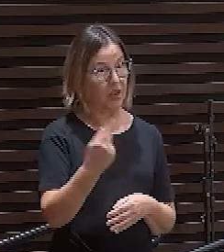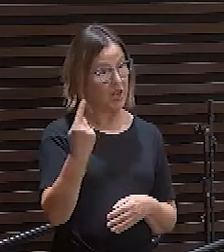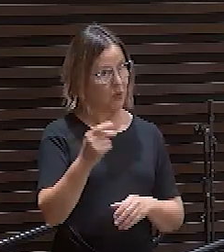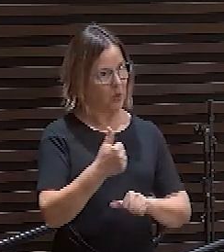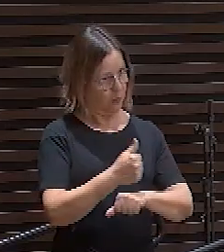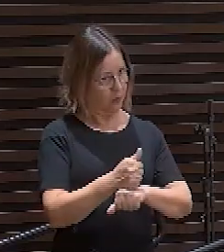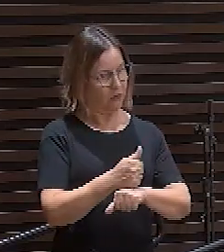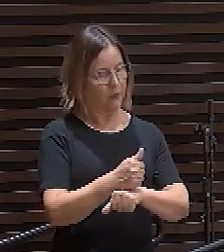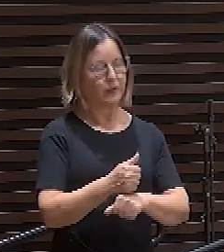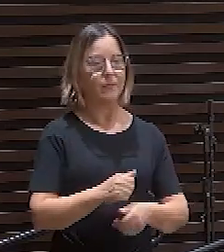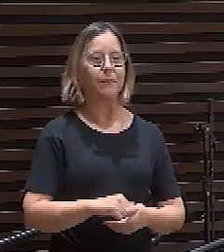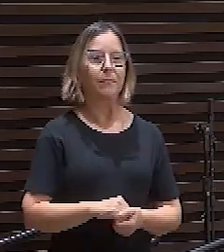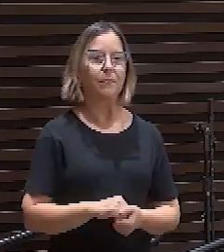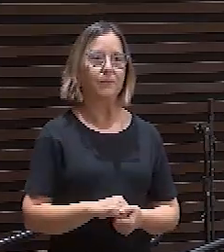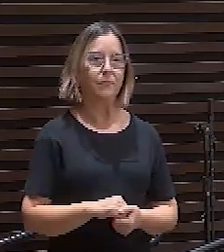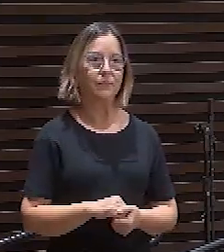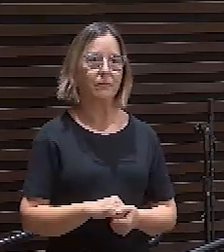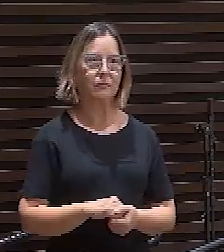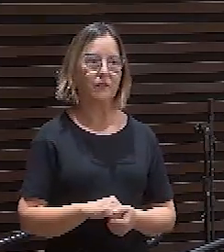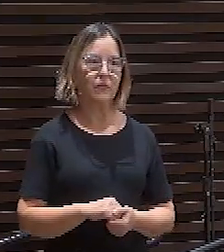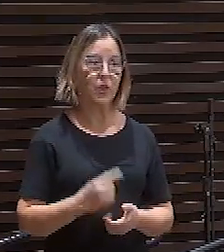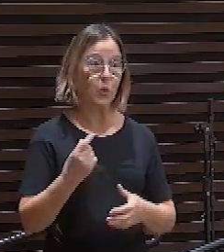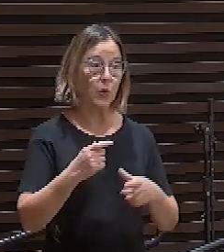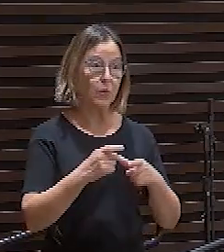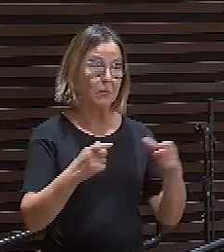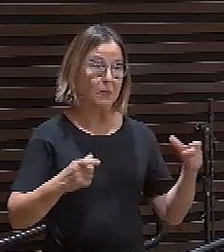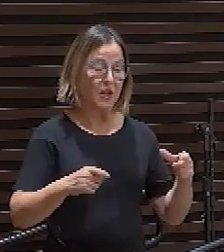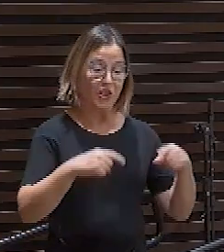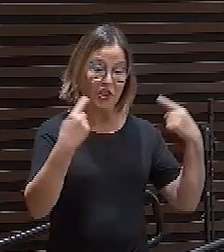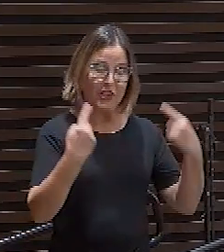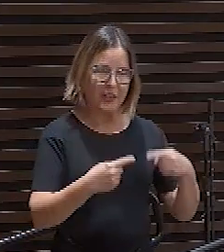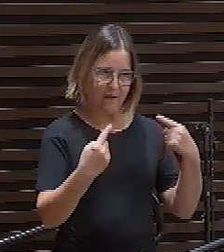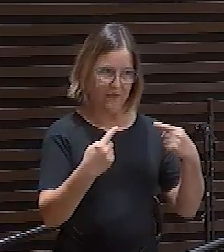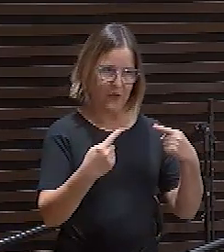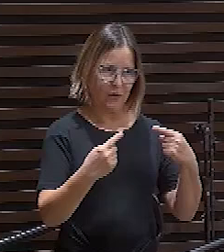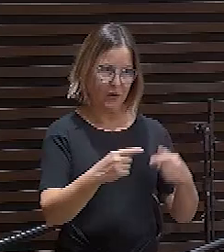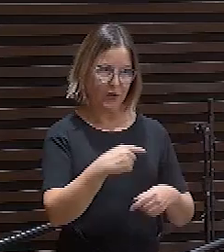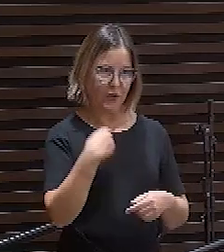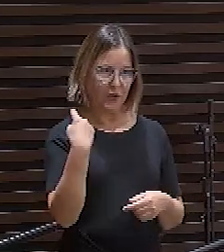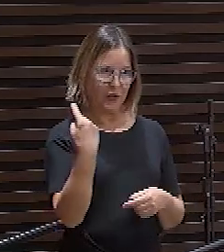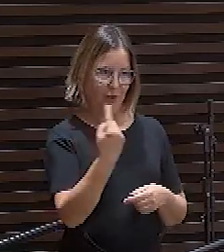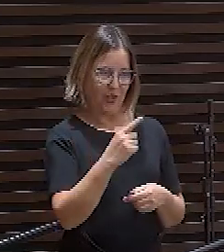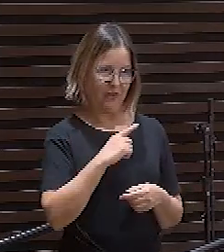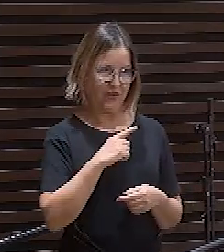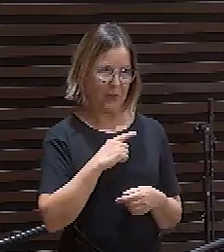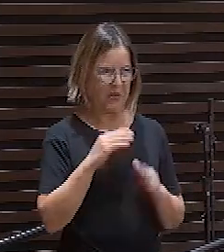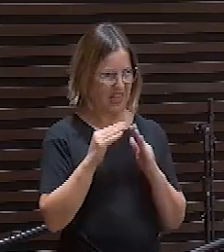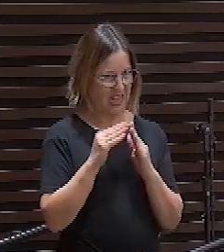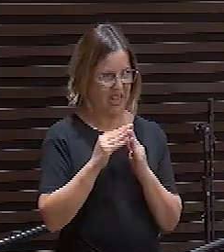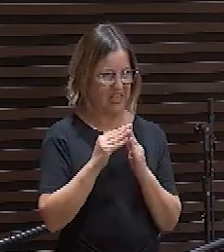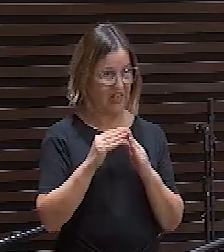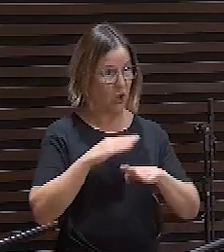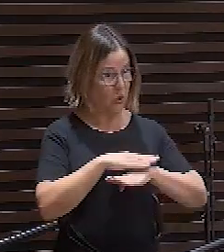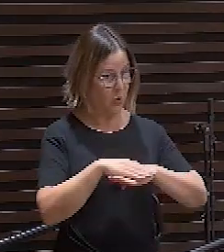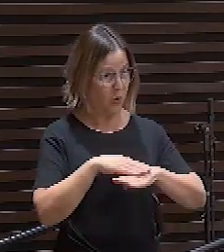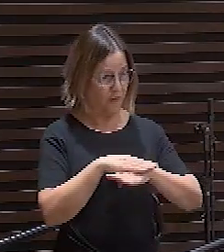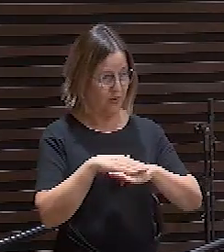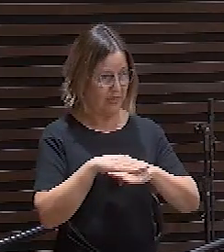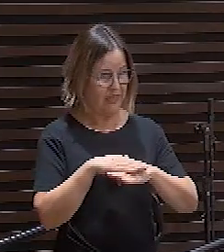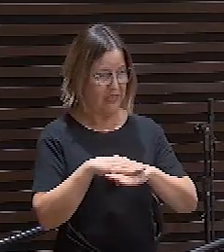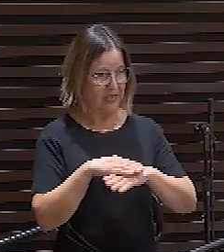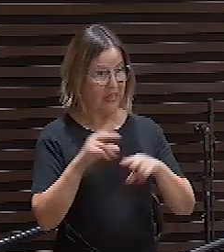profissões. Um dos maiores desafios que nós tivemos na nossa casa foi conversar sobre isso. Por